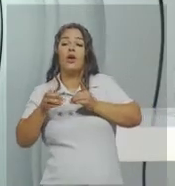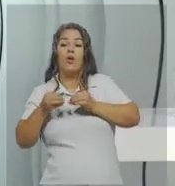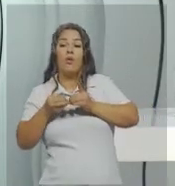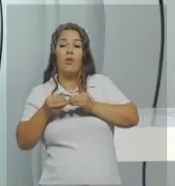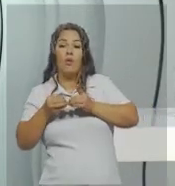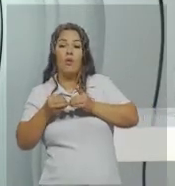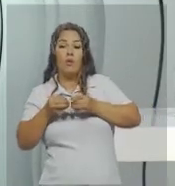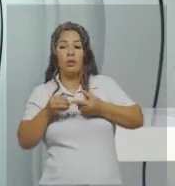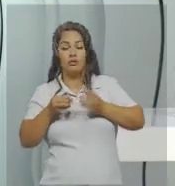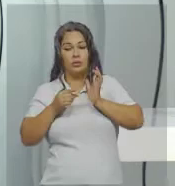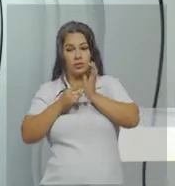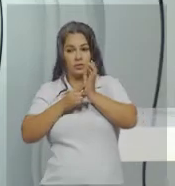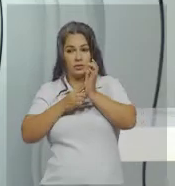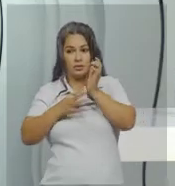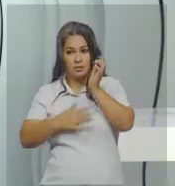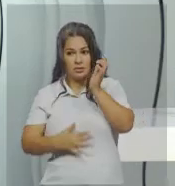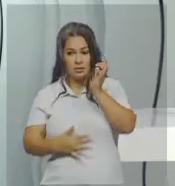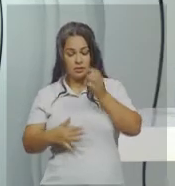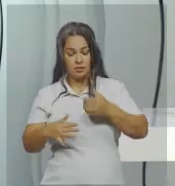no sangue, e o hormônio